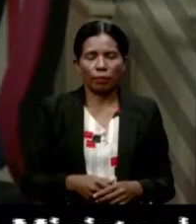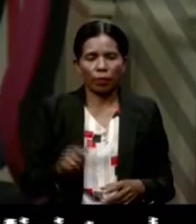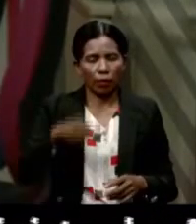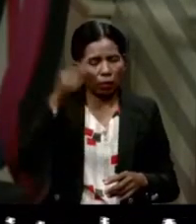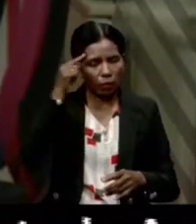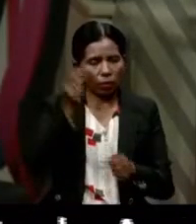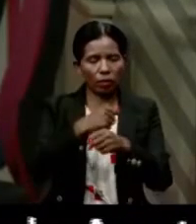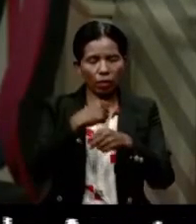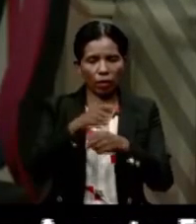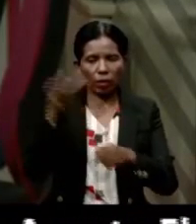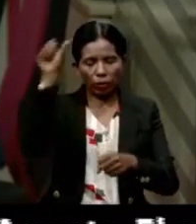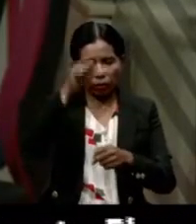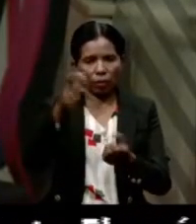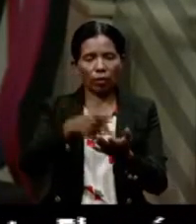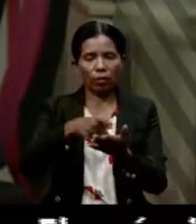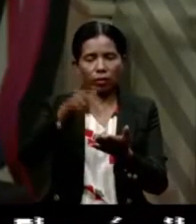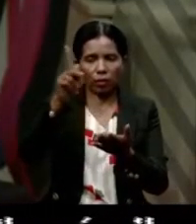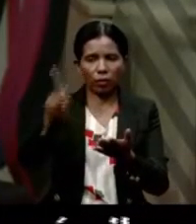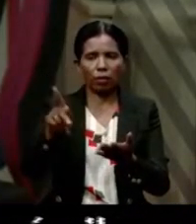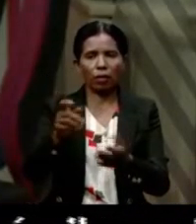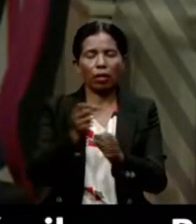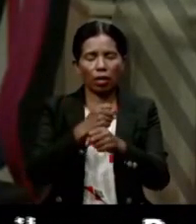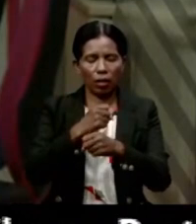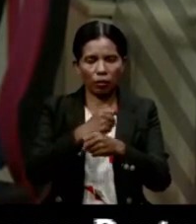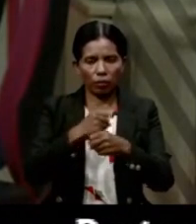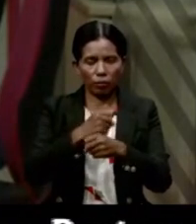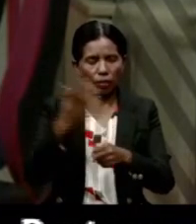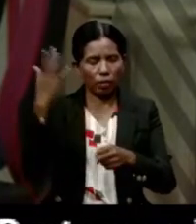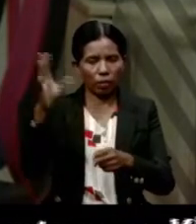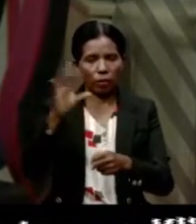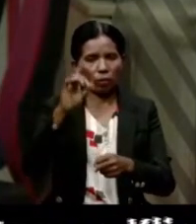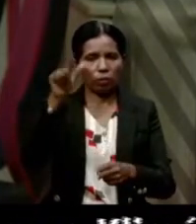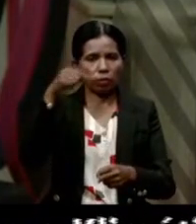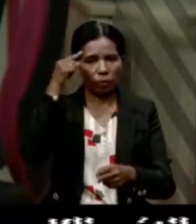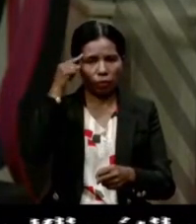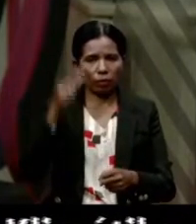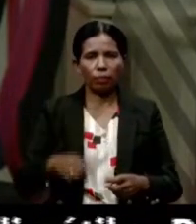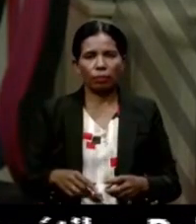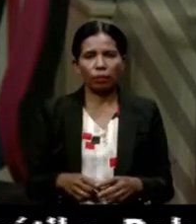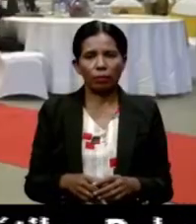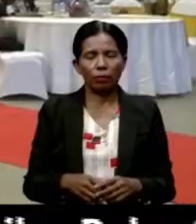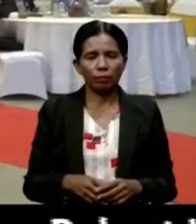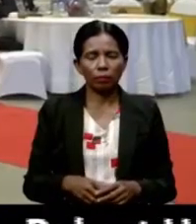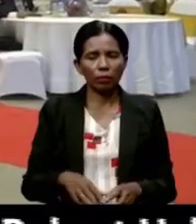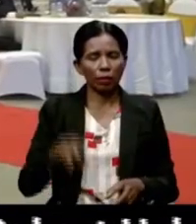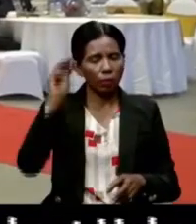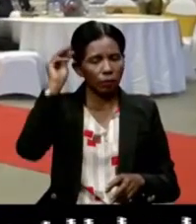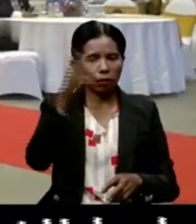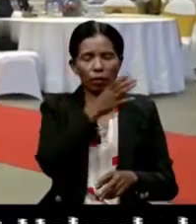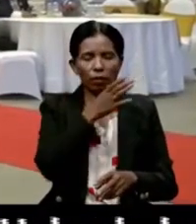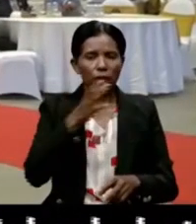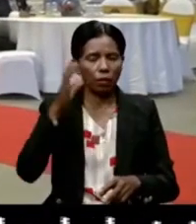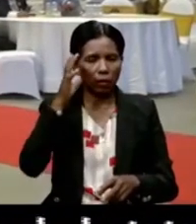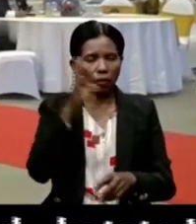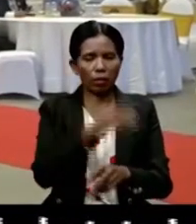Governo encerrou a auditoria e pagamento para a reabilitação, café e a oitavo governo. Ministro da Agricultura, Pecuária,